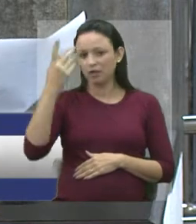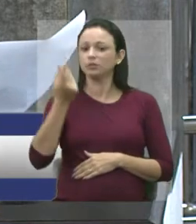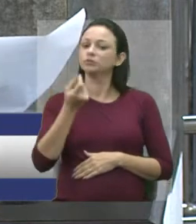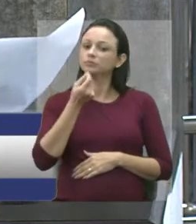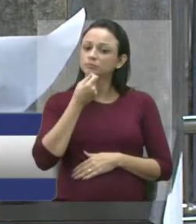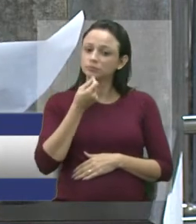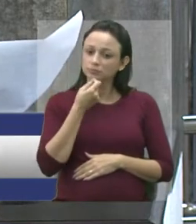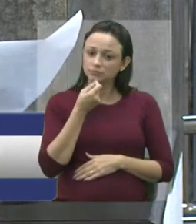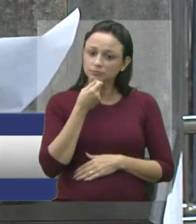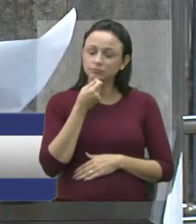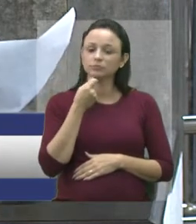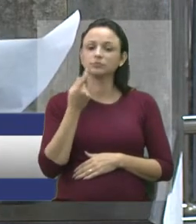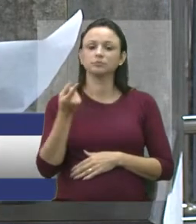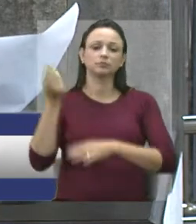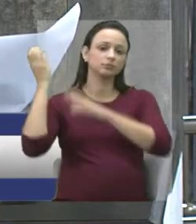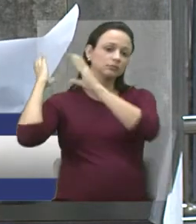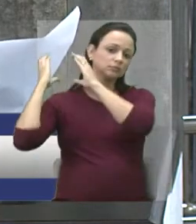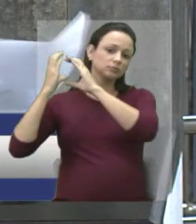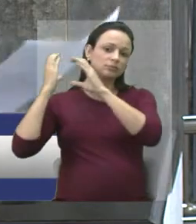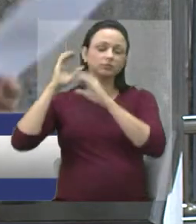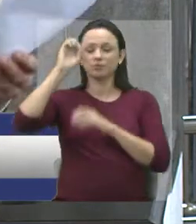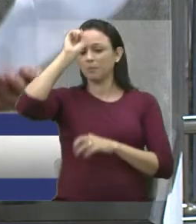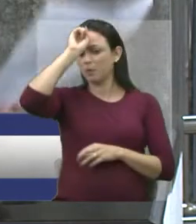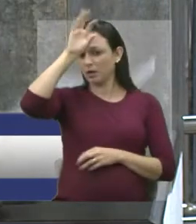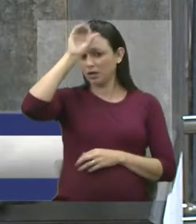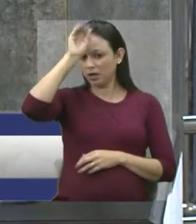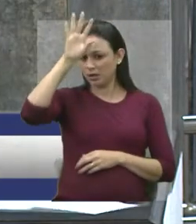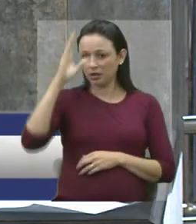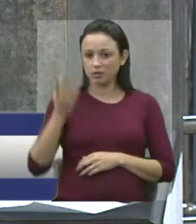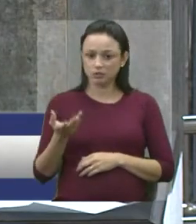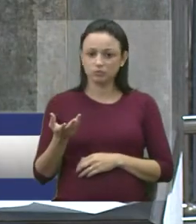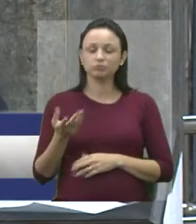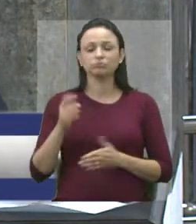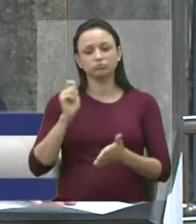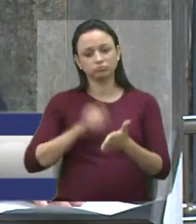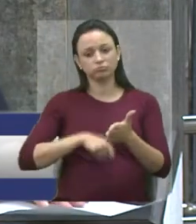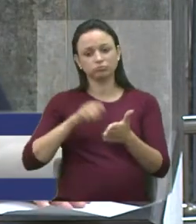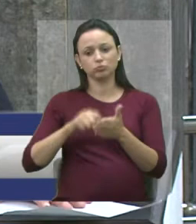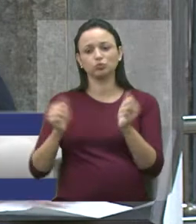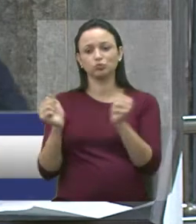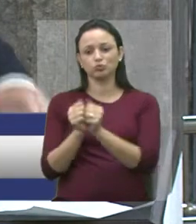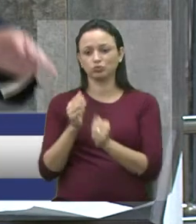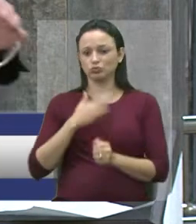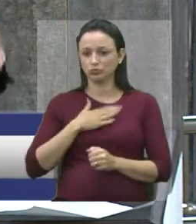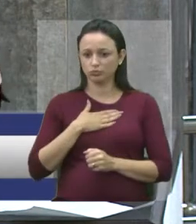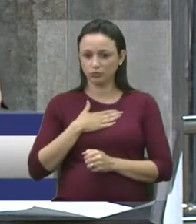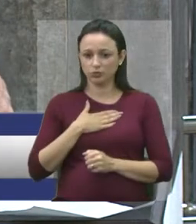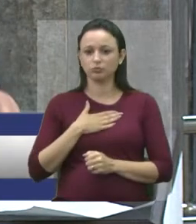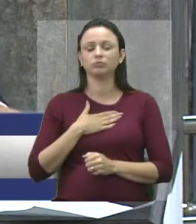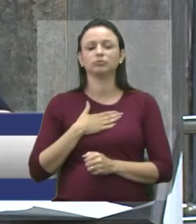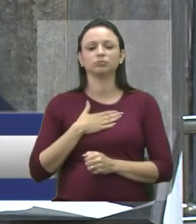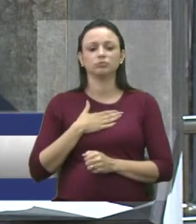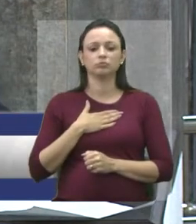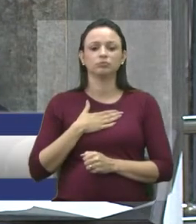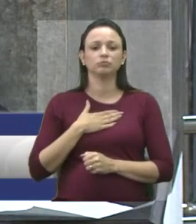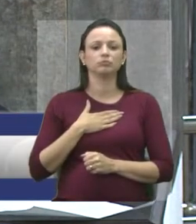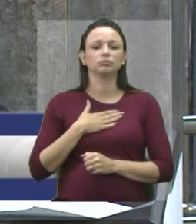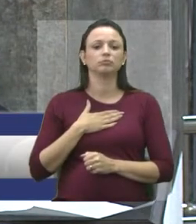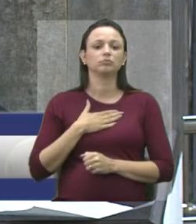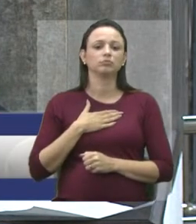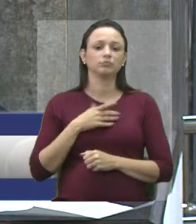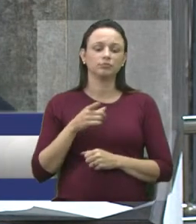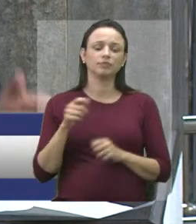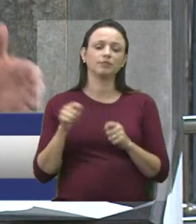Chupeta, ao Tito Coló e o Moretti, que assinaram junto comigo para poder entrar